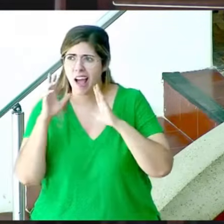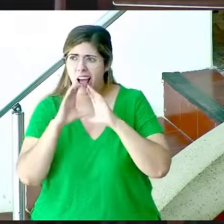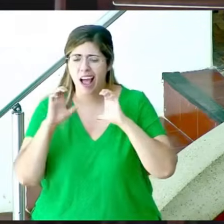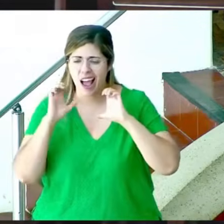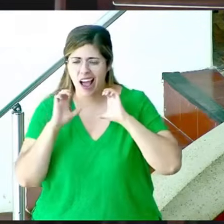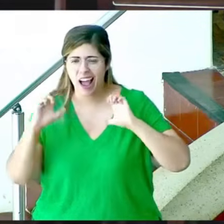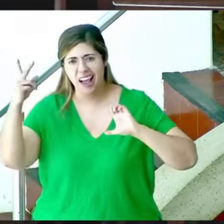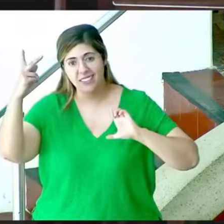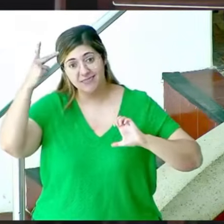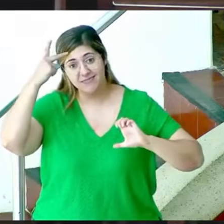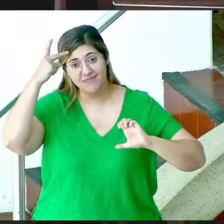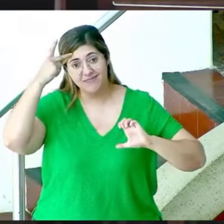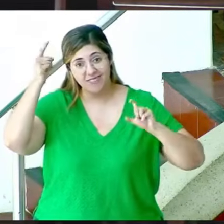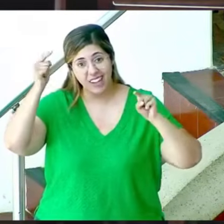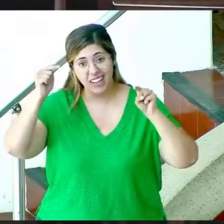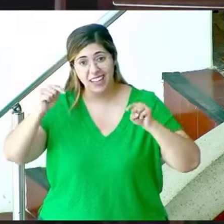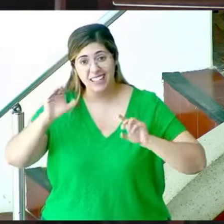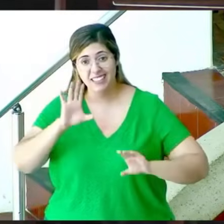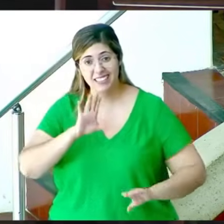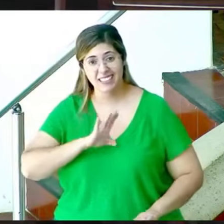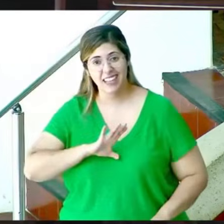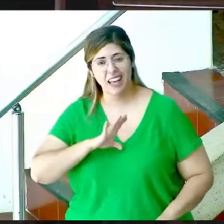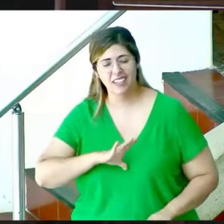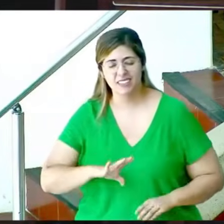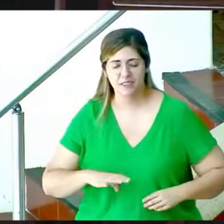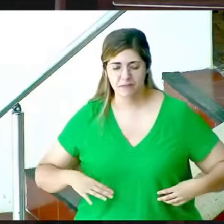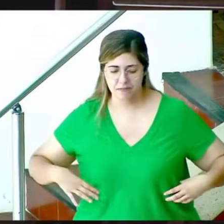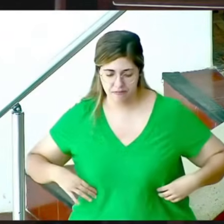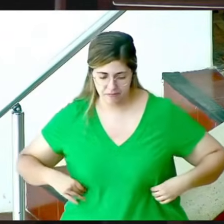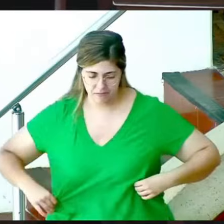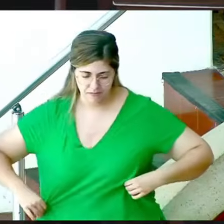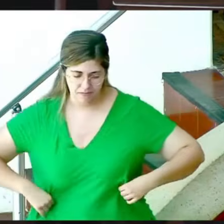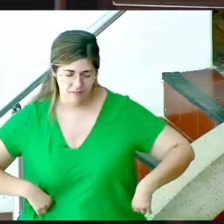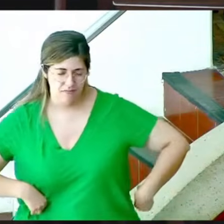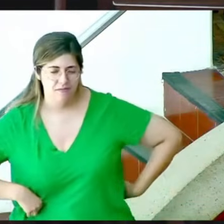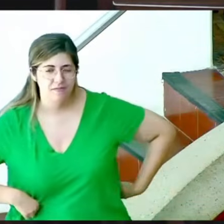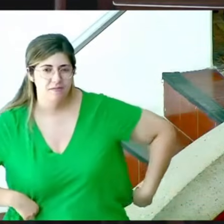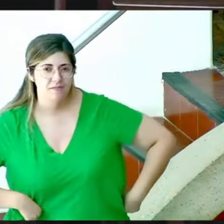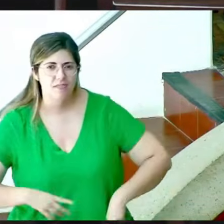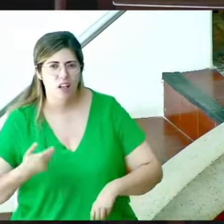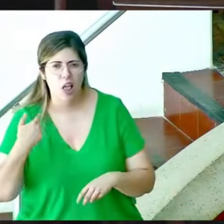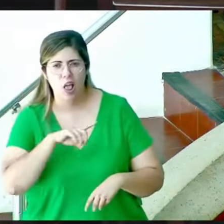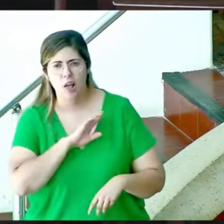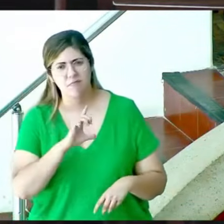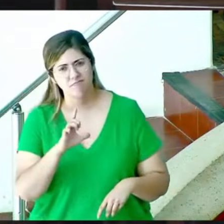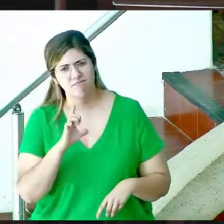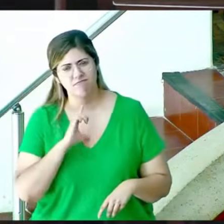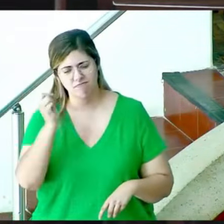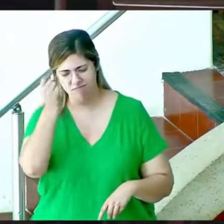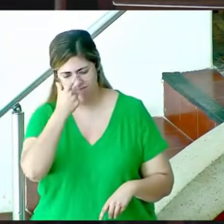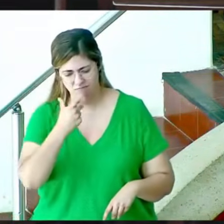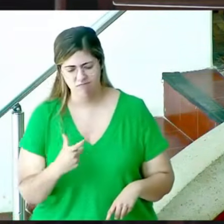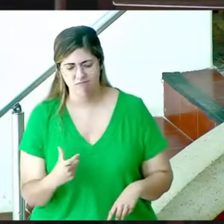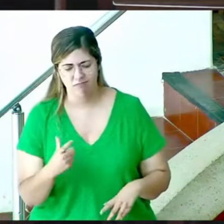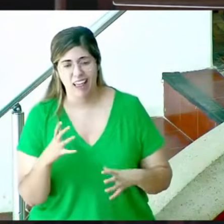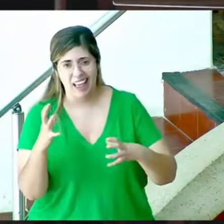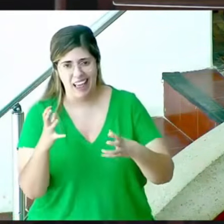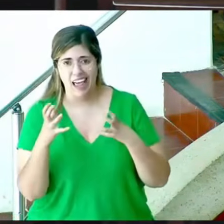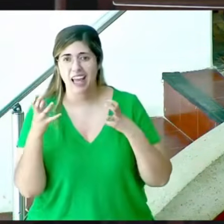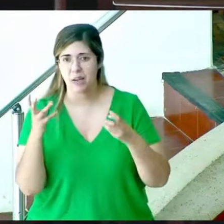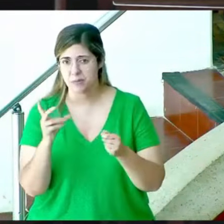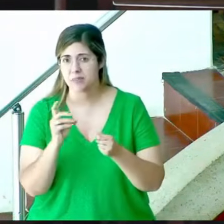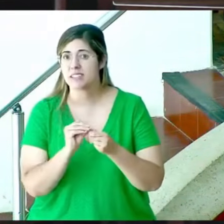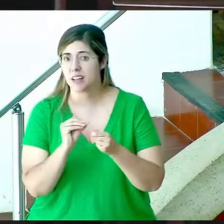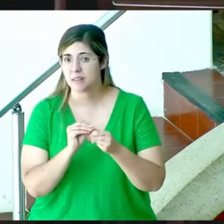onde? À medida do que somos, à medida do que queremos ser. Minha